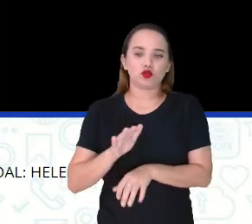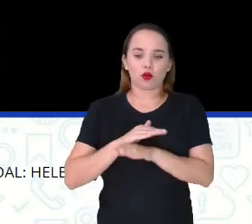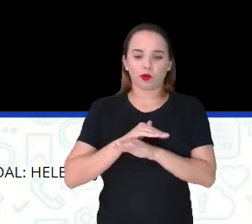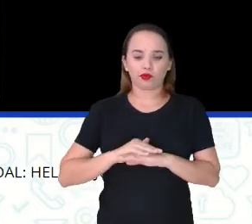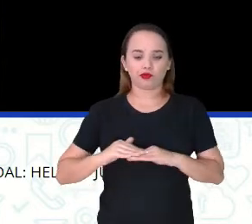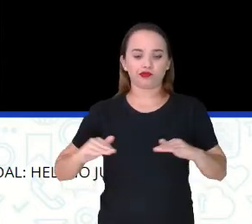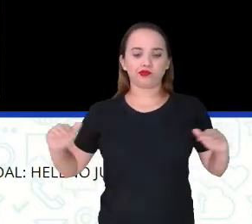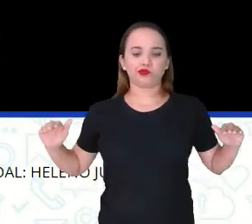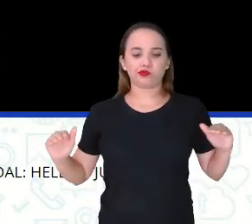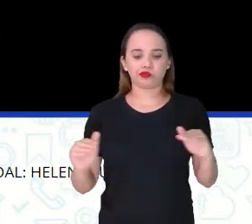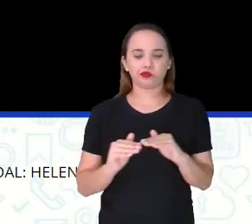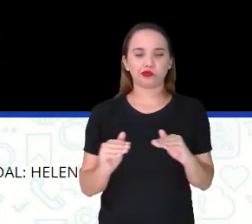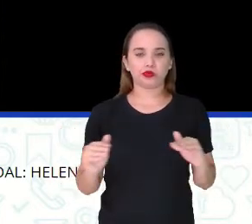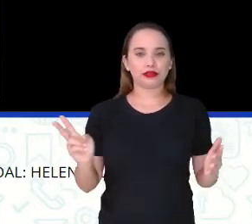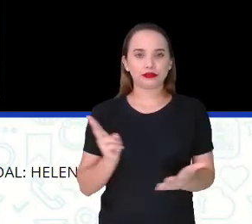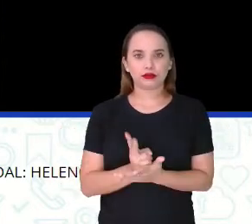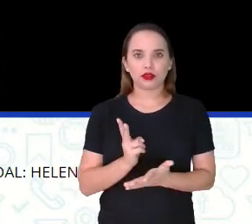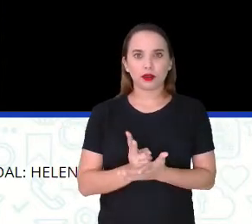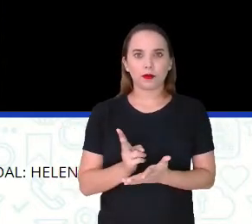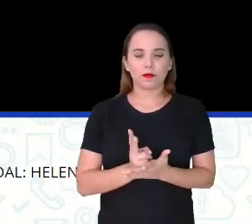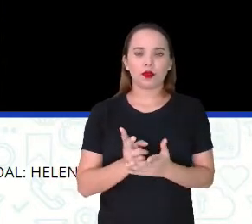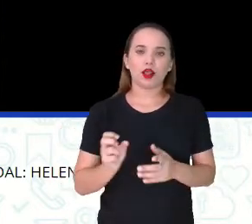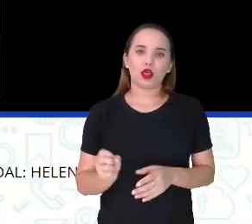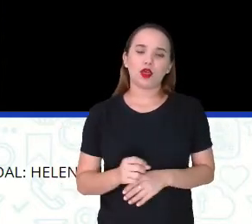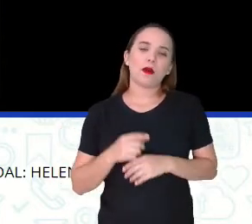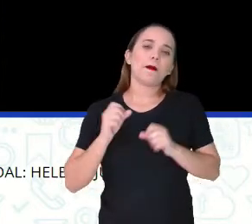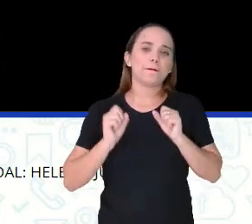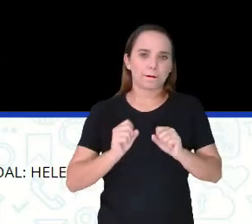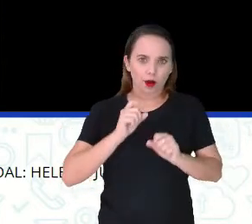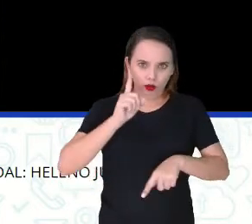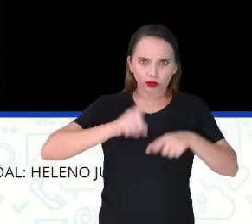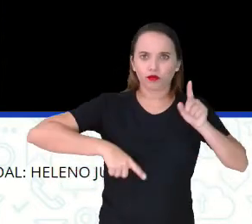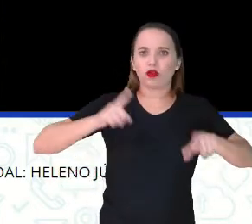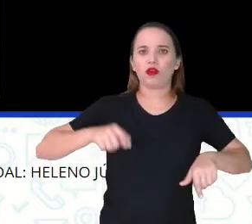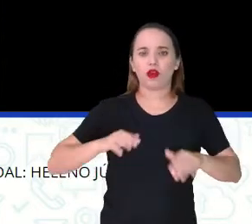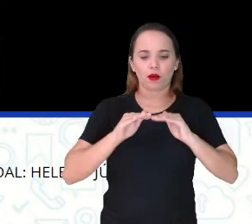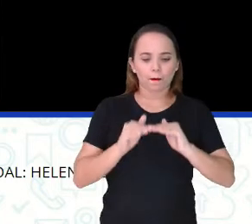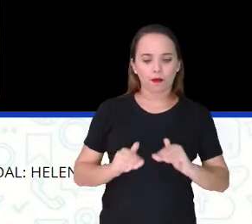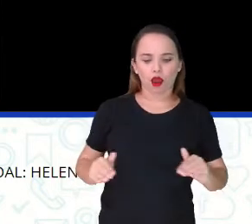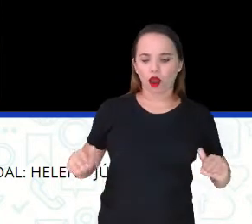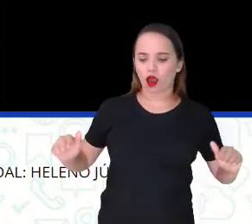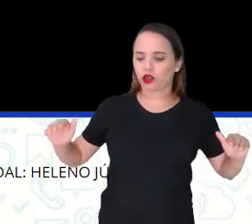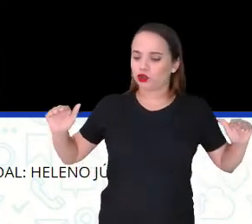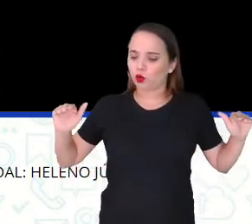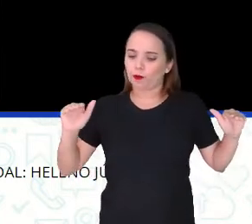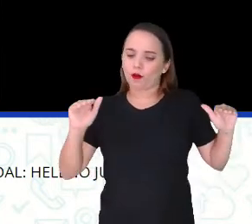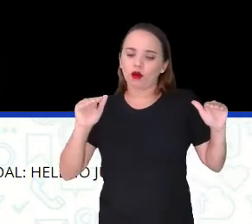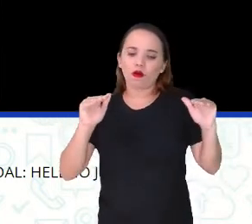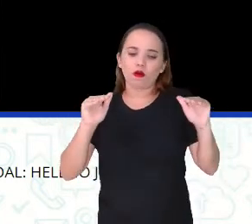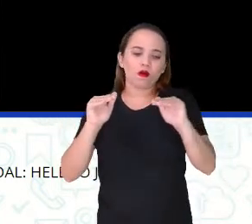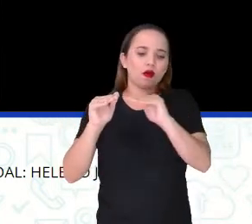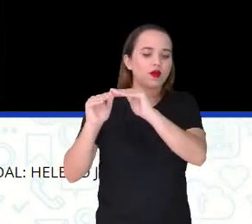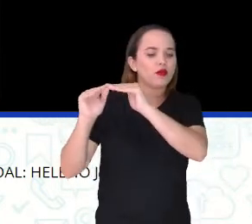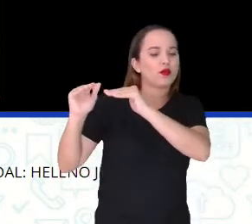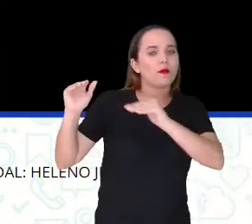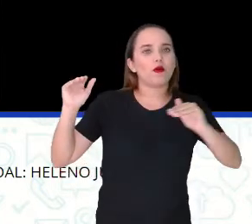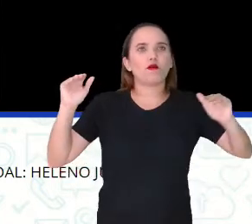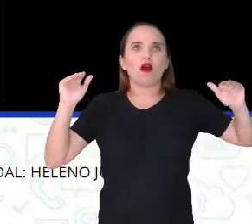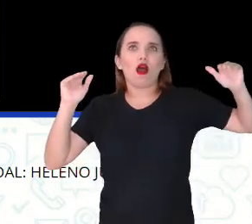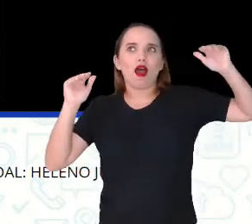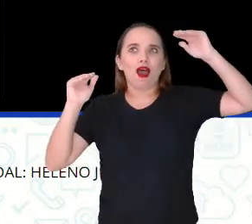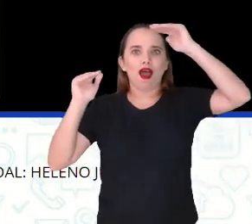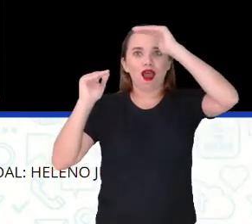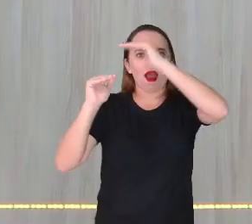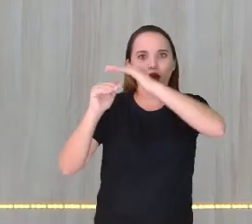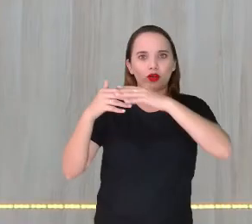baixo, ou o tempo todo no plano alto, ou no plano médio. A gente vai ali passando por esses planos, né? E